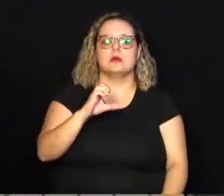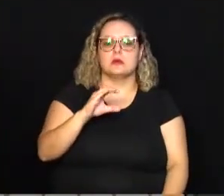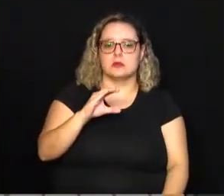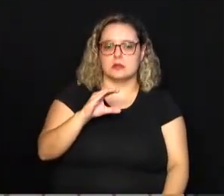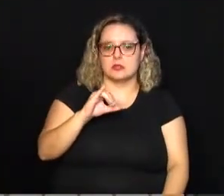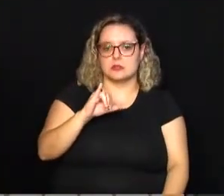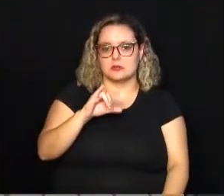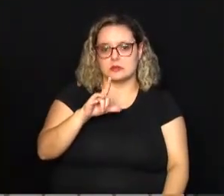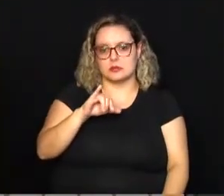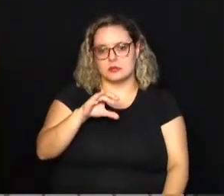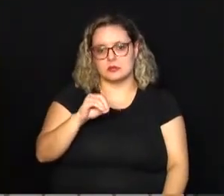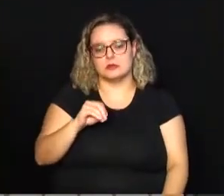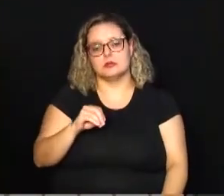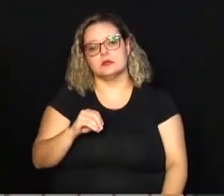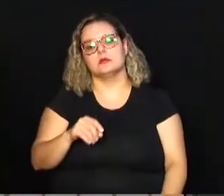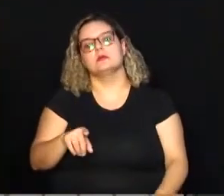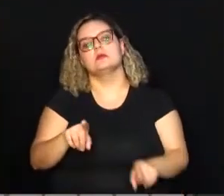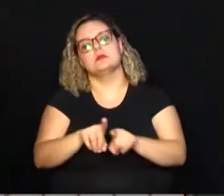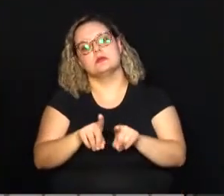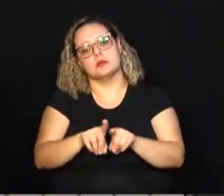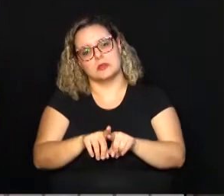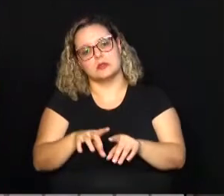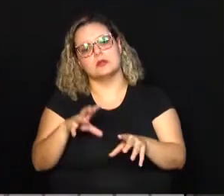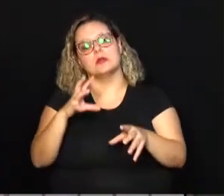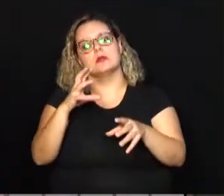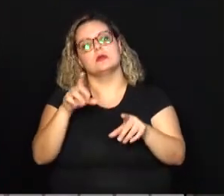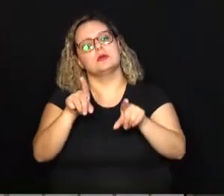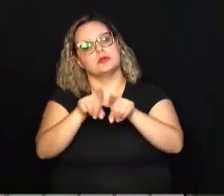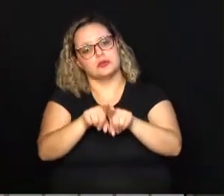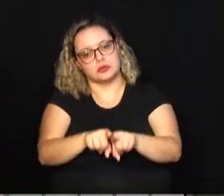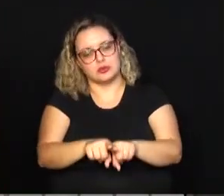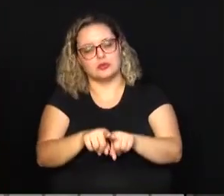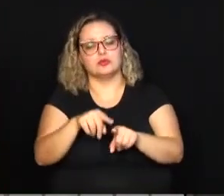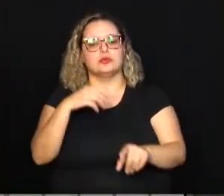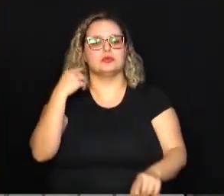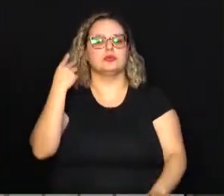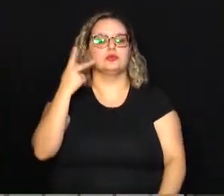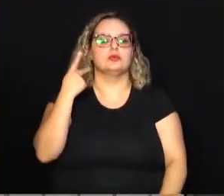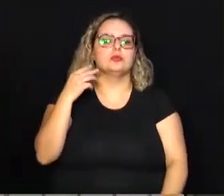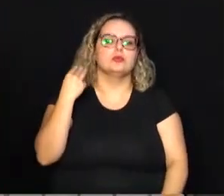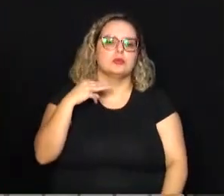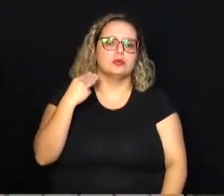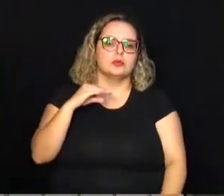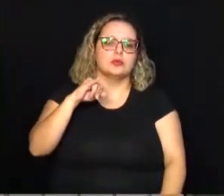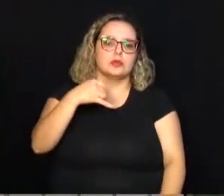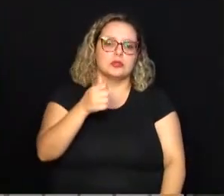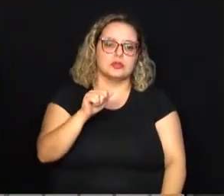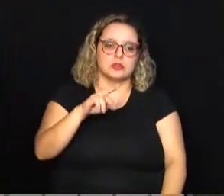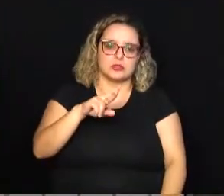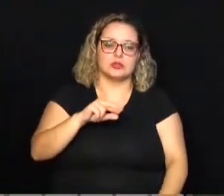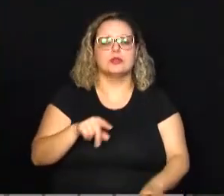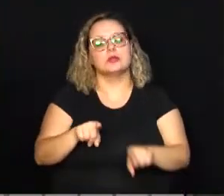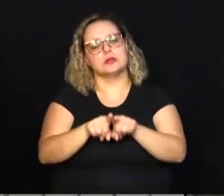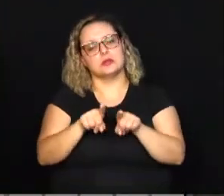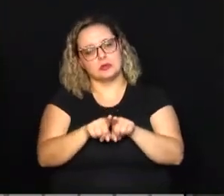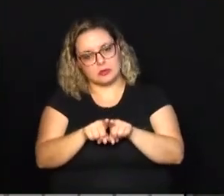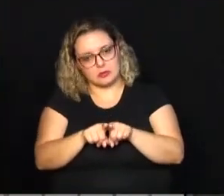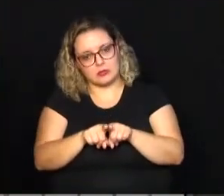certeza que conta aí com a anuência da vereadora Mariana e do vereador Jair. É importante que